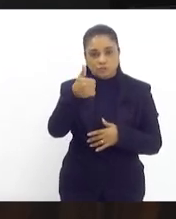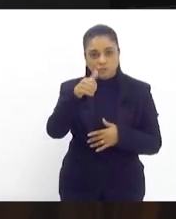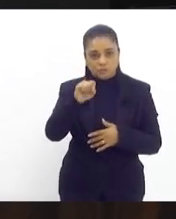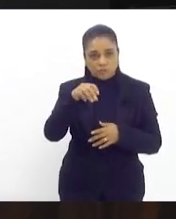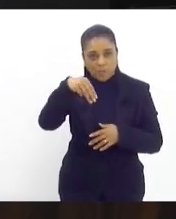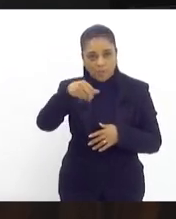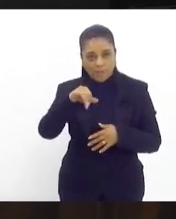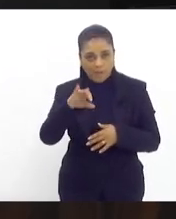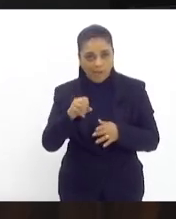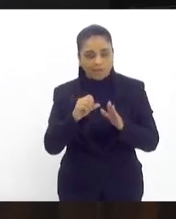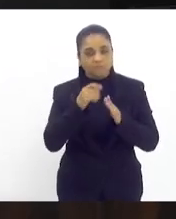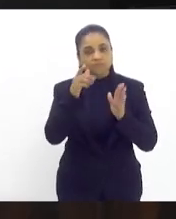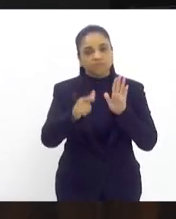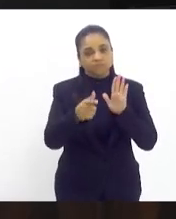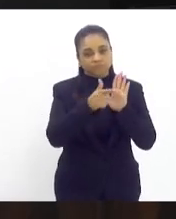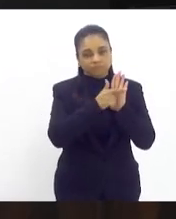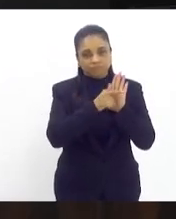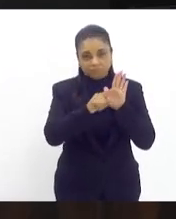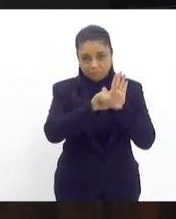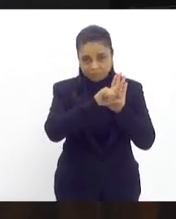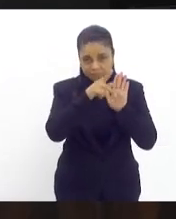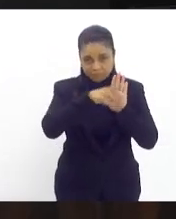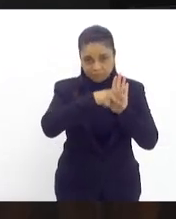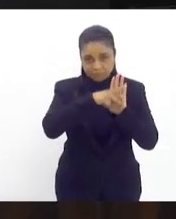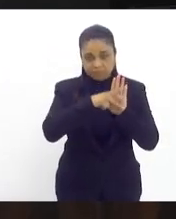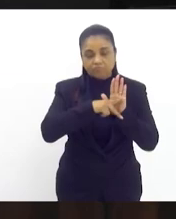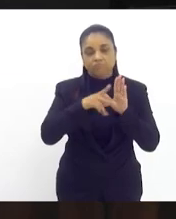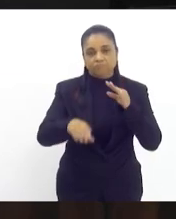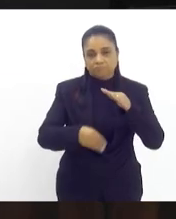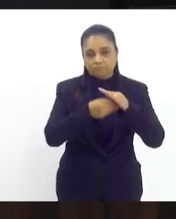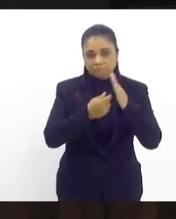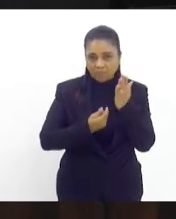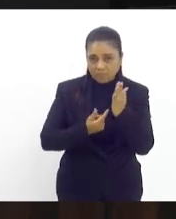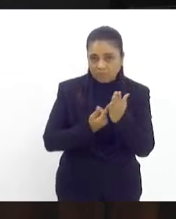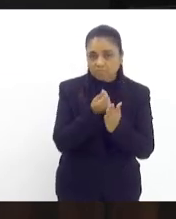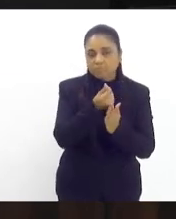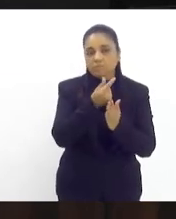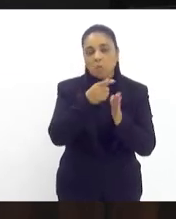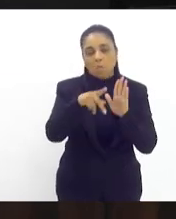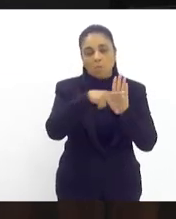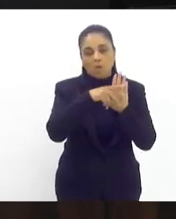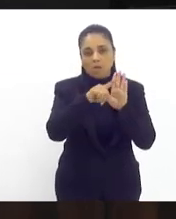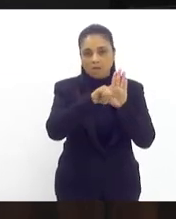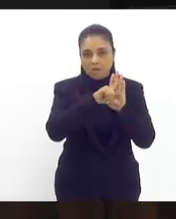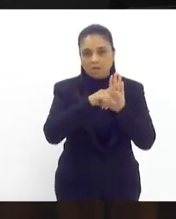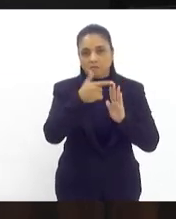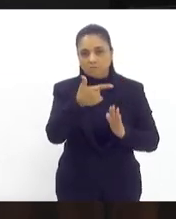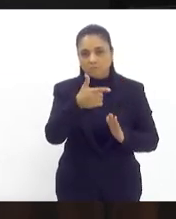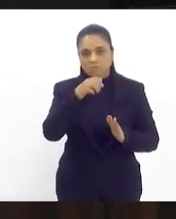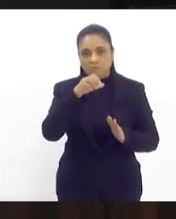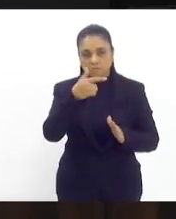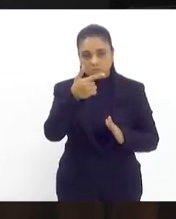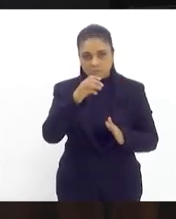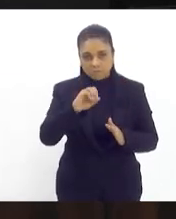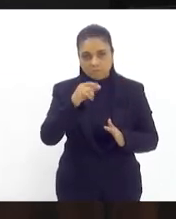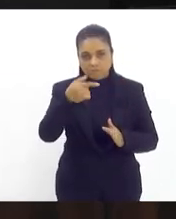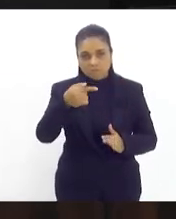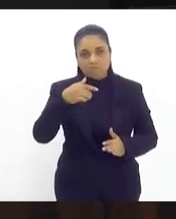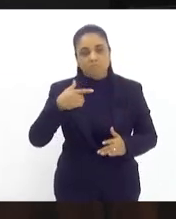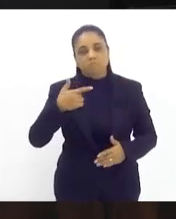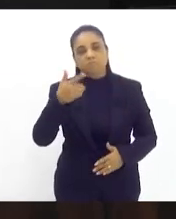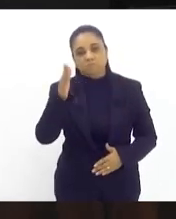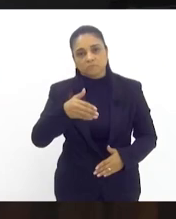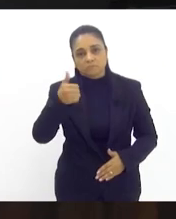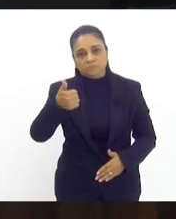imitação ordinária e votação em cima do discussão redação do vencida assim emendada projeto Lei número 207 a 2019 de autoria Deputado